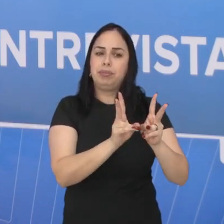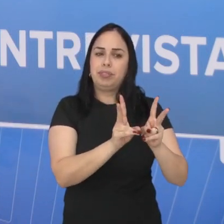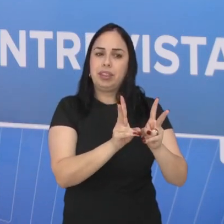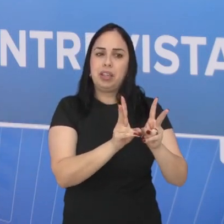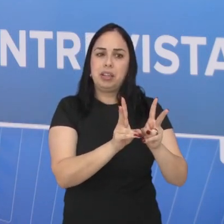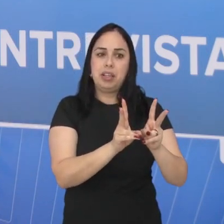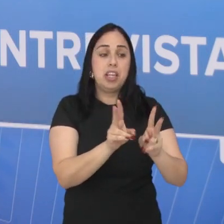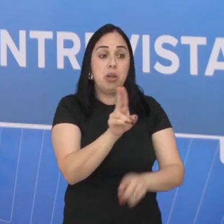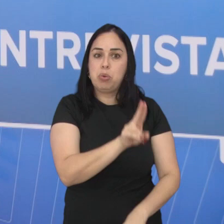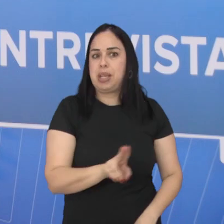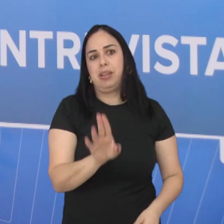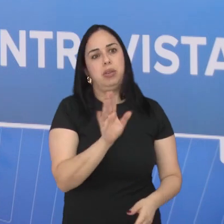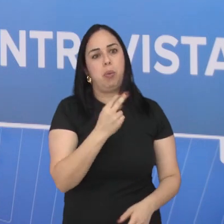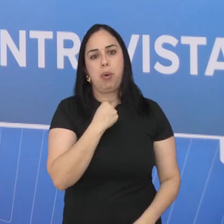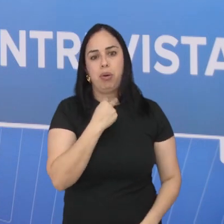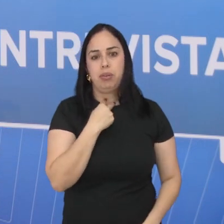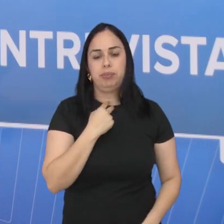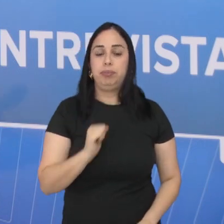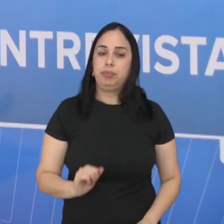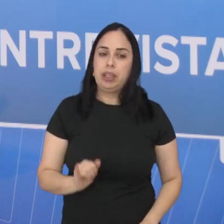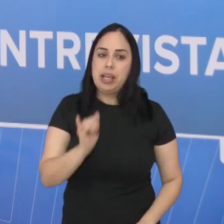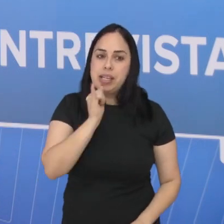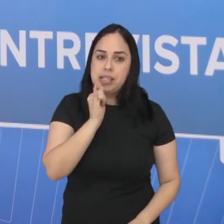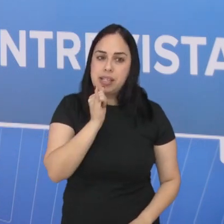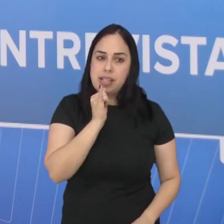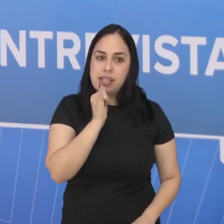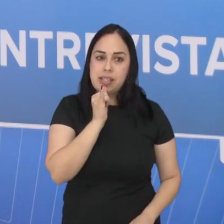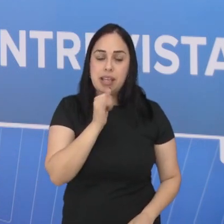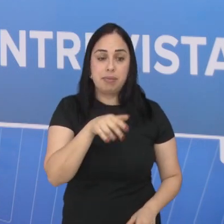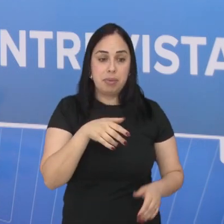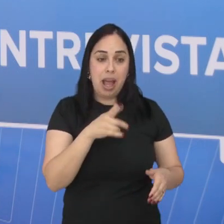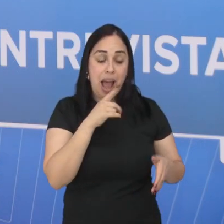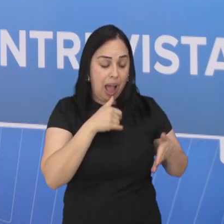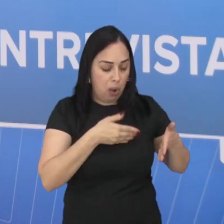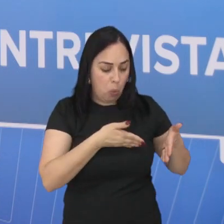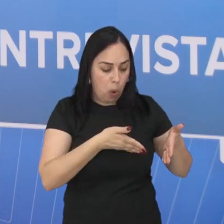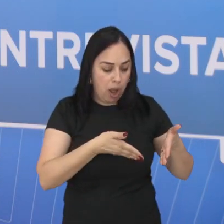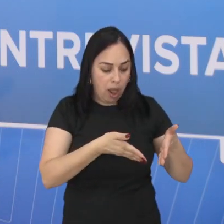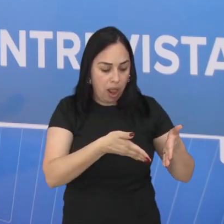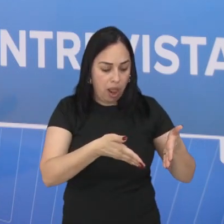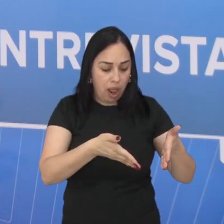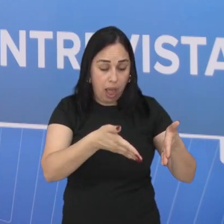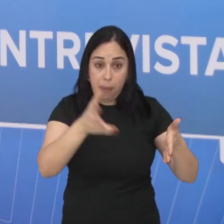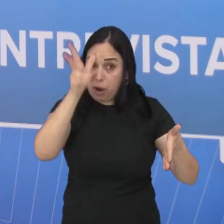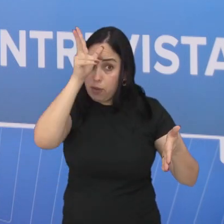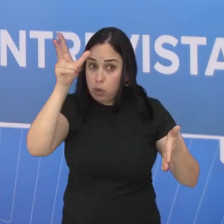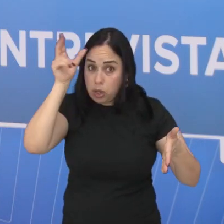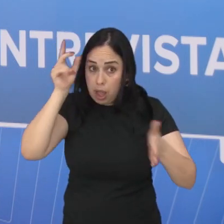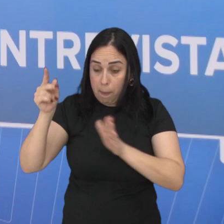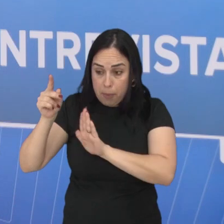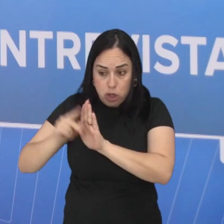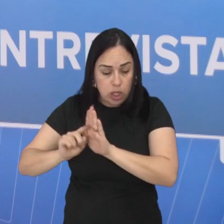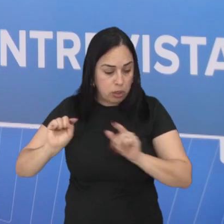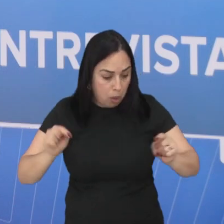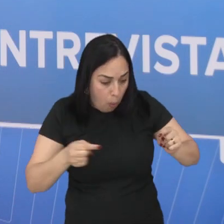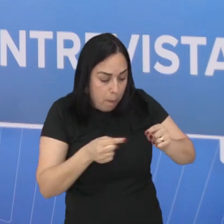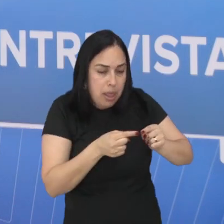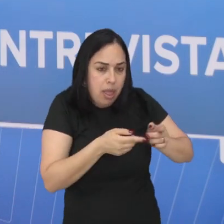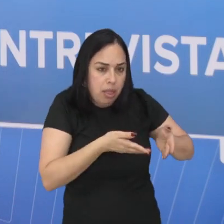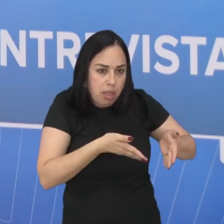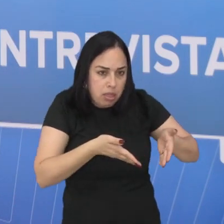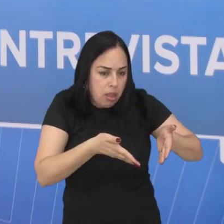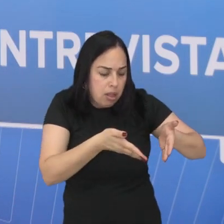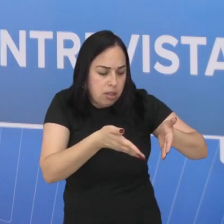preservadas e reservadas para que não haja nenhum uso. Aqui a gente tem os exemplos das nascentes urbanas, que a prefeitura inclusive faz um projeto já